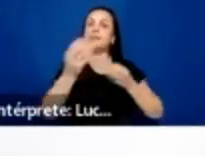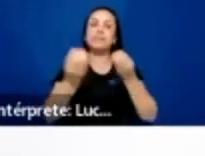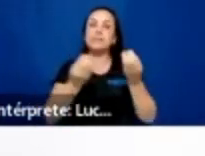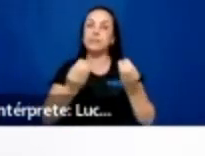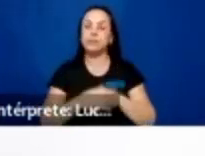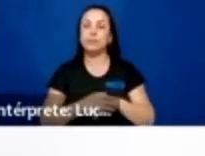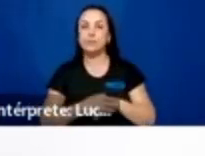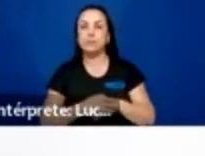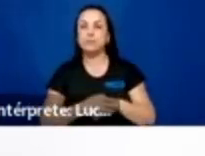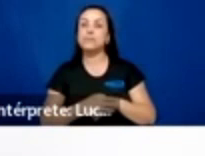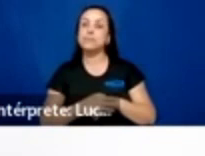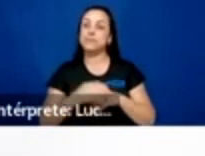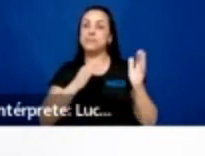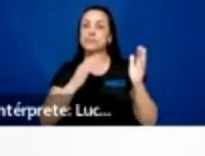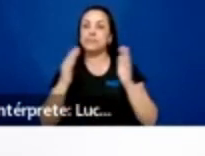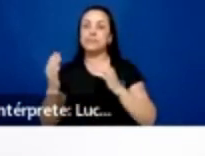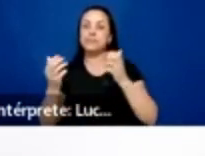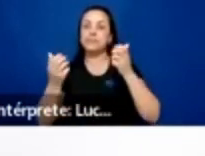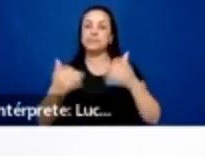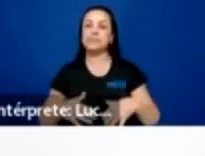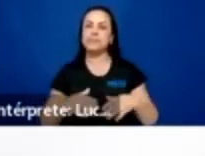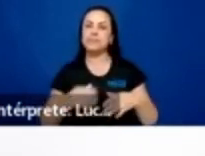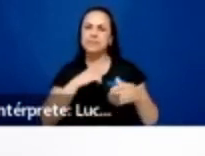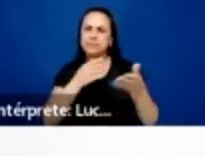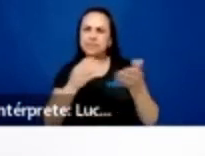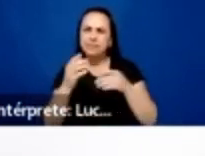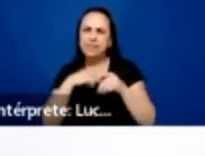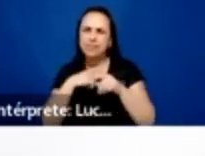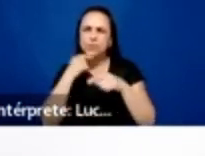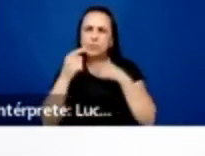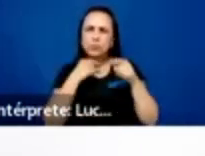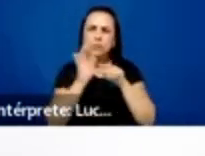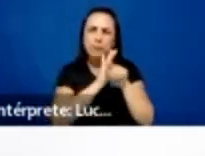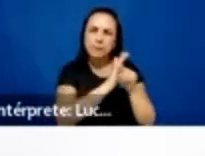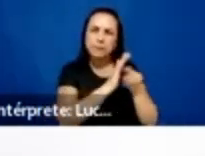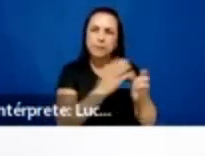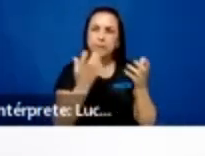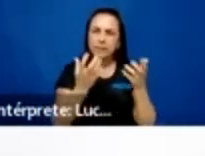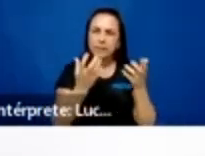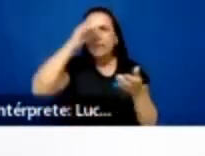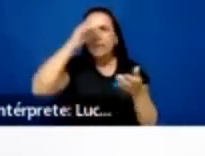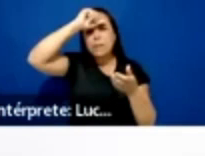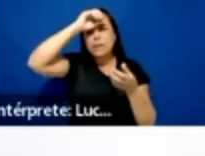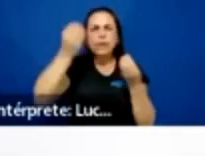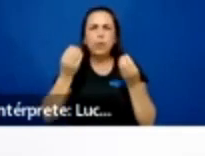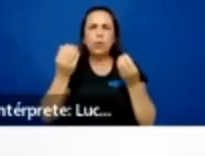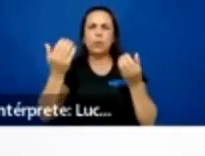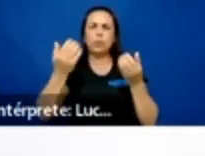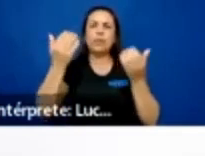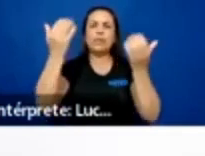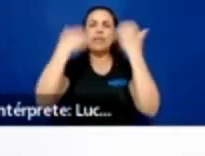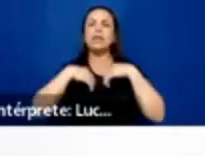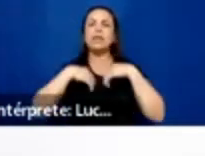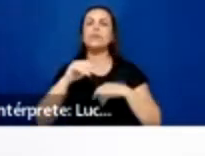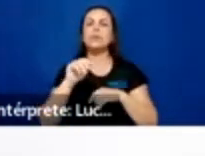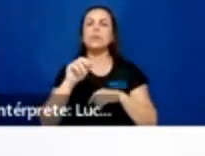Nossos convidados aqui, vocês gostariam de saber isso? Você gostaria de saber como que você vai